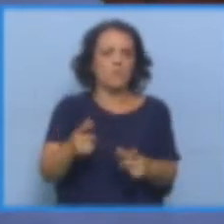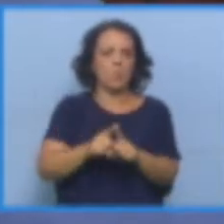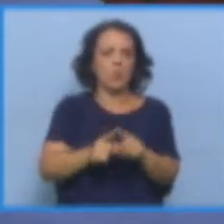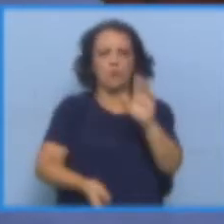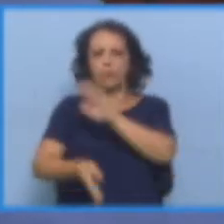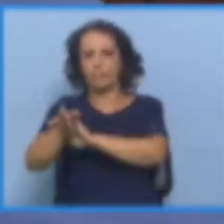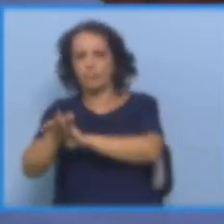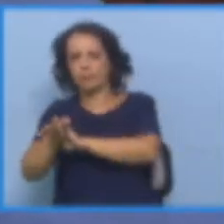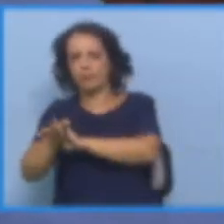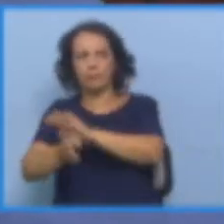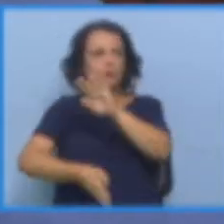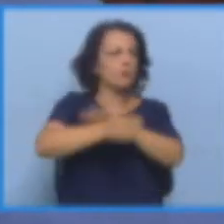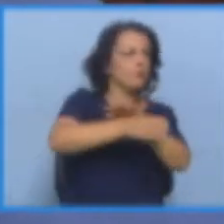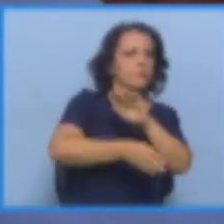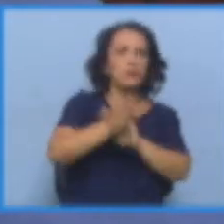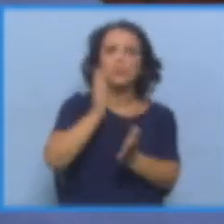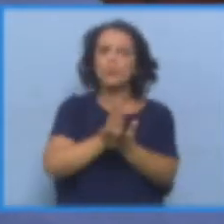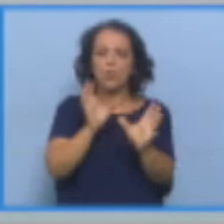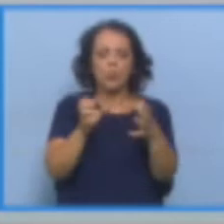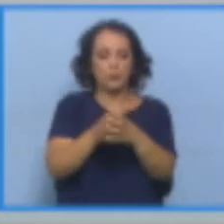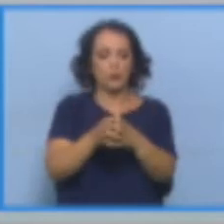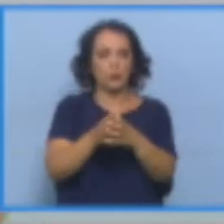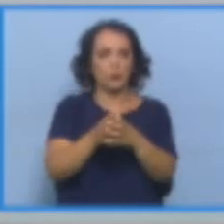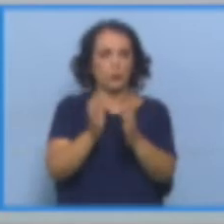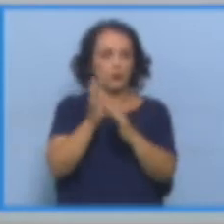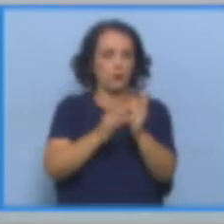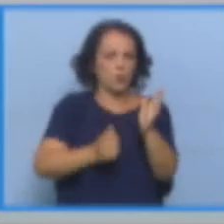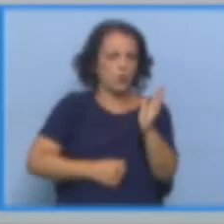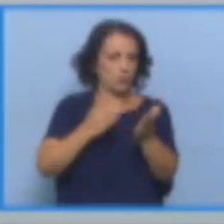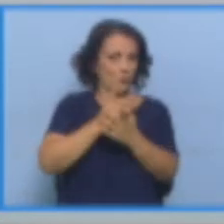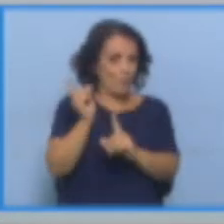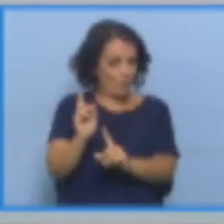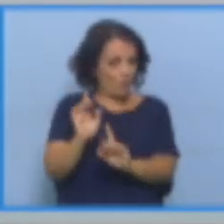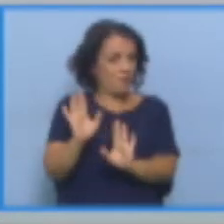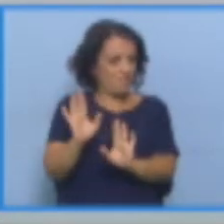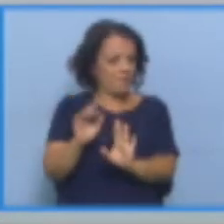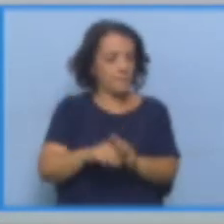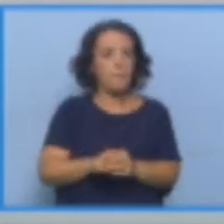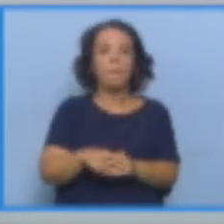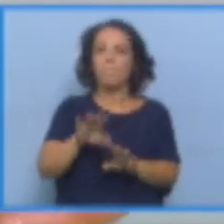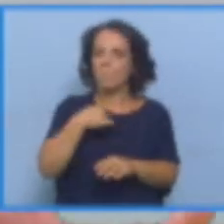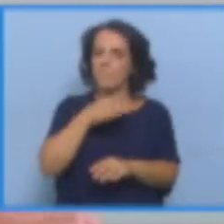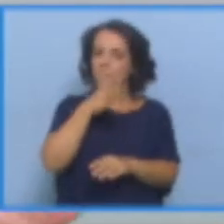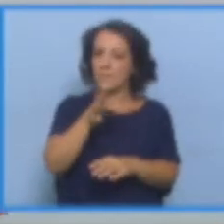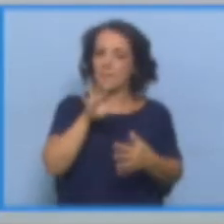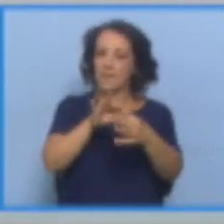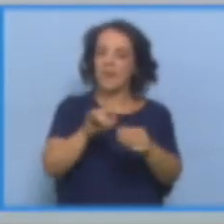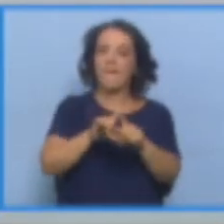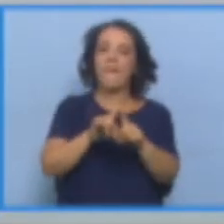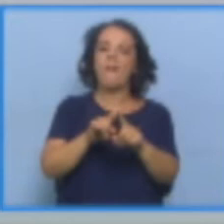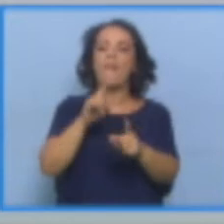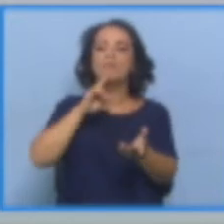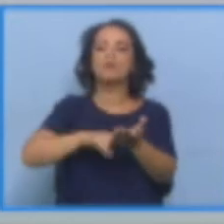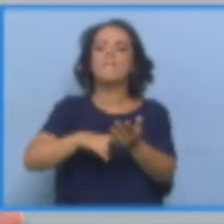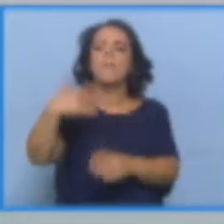e de saída. E não só nas comunidades cristãs, não temos que ter ilusões acerca disso. E aí eu gostava de dizer, porque não quero chamar a isso motivos errados,